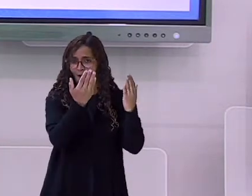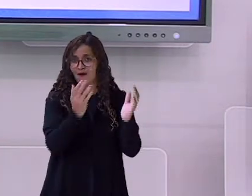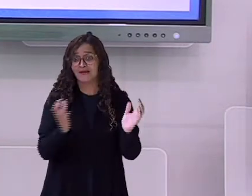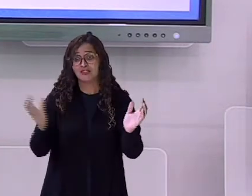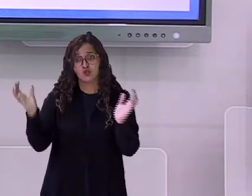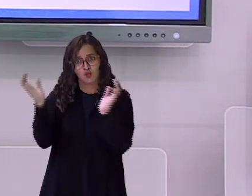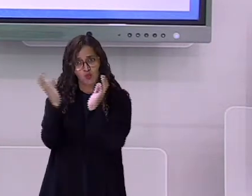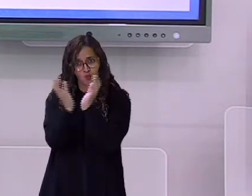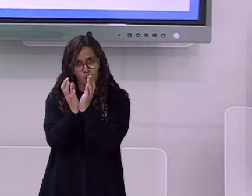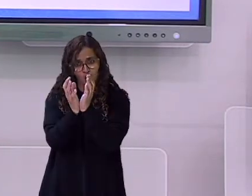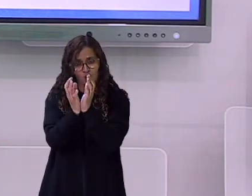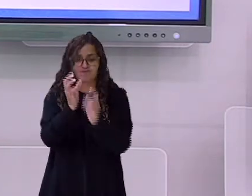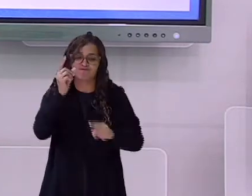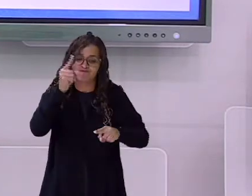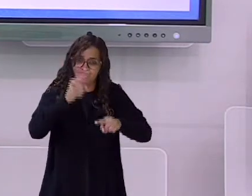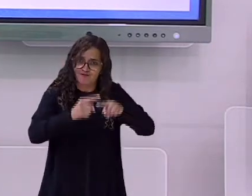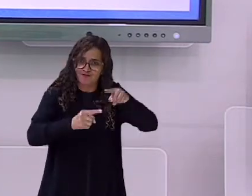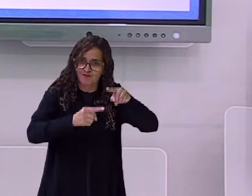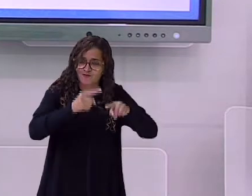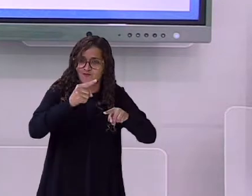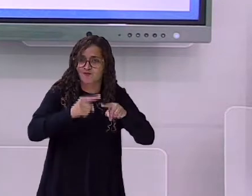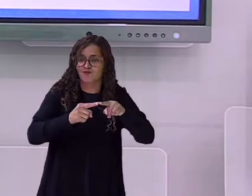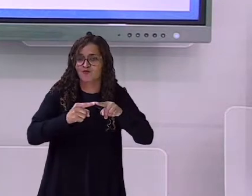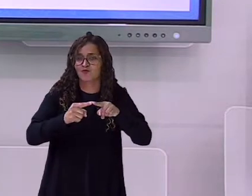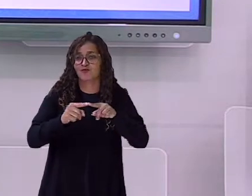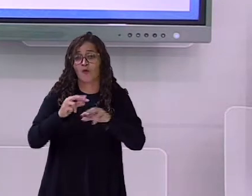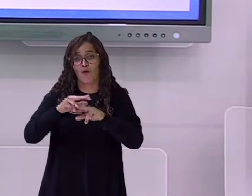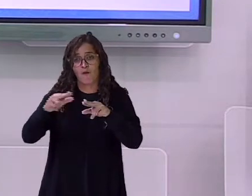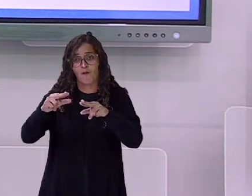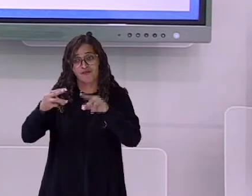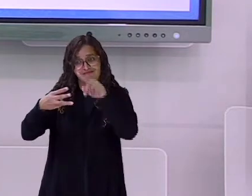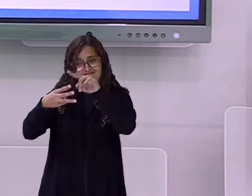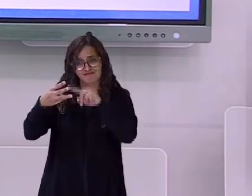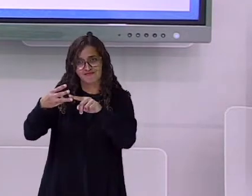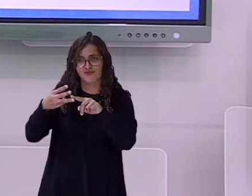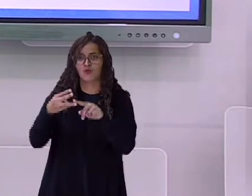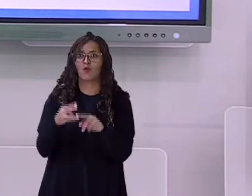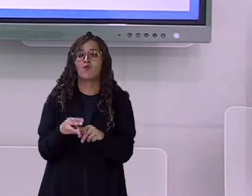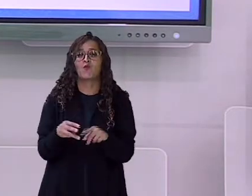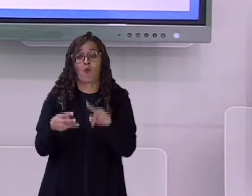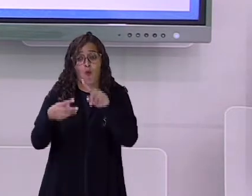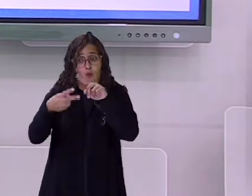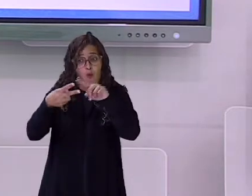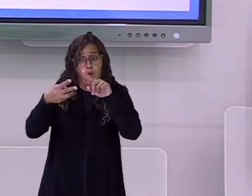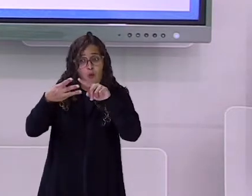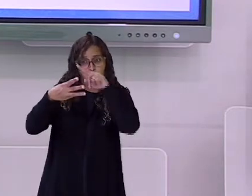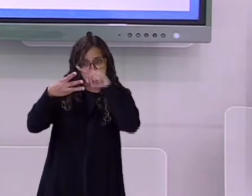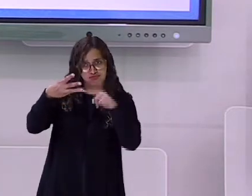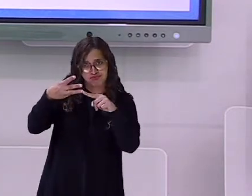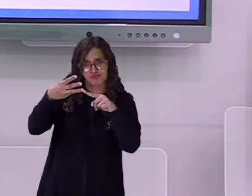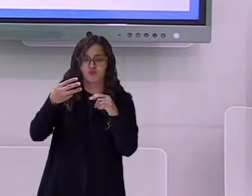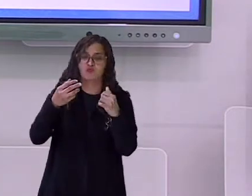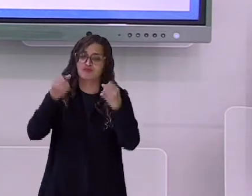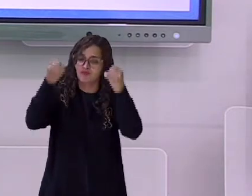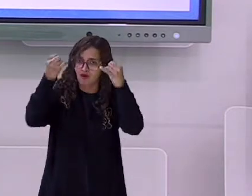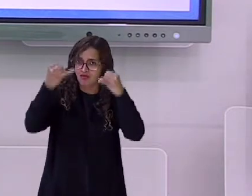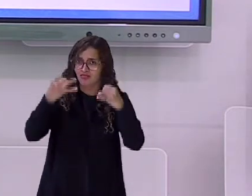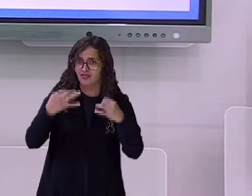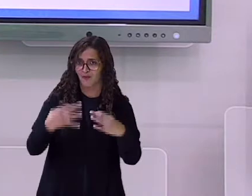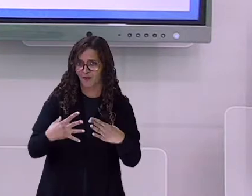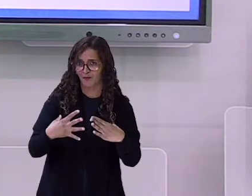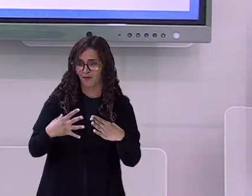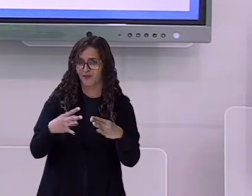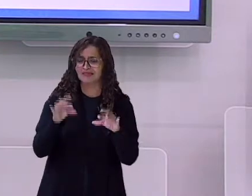os instrumentos de percussão, nós vamos explicar o que é um instrumento de percussão, o que é um instrumento de